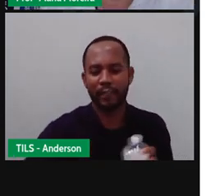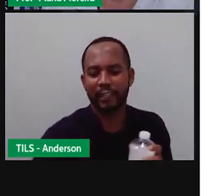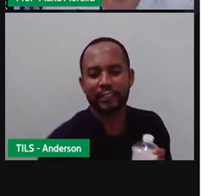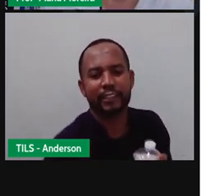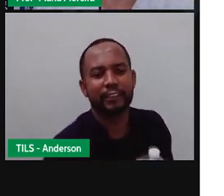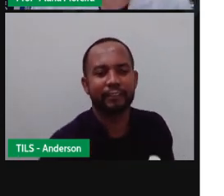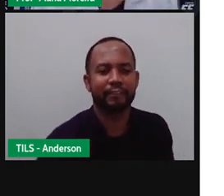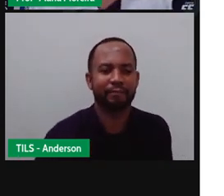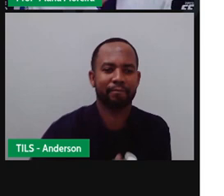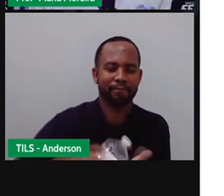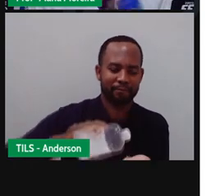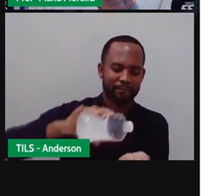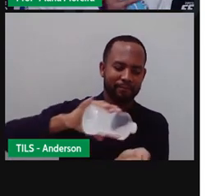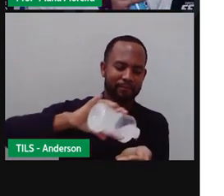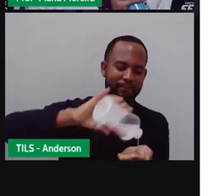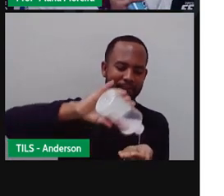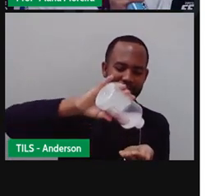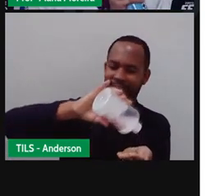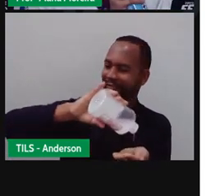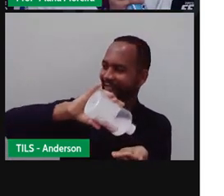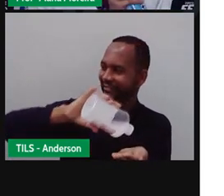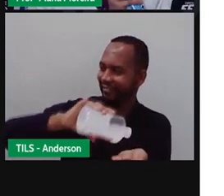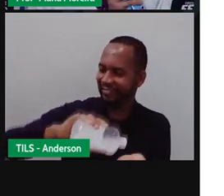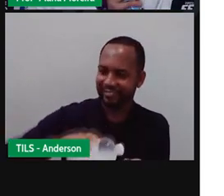Higienizar? Vou higienizar você daqui, ó.